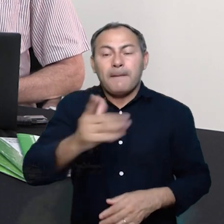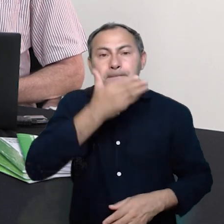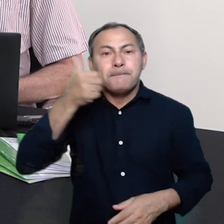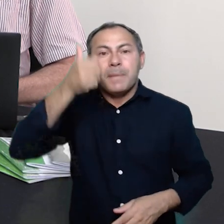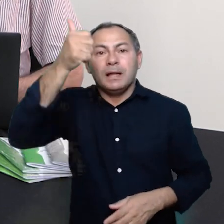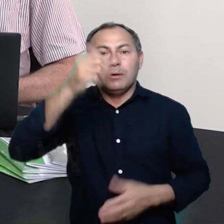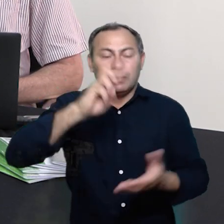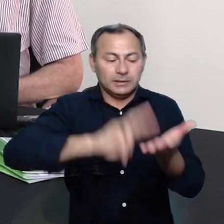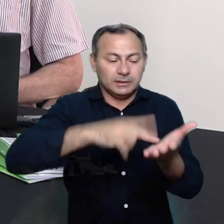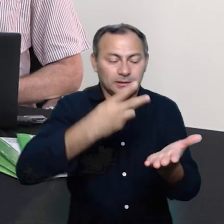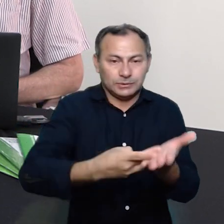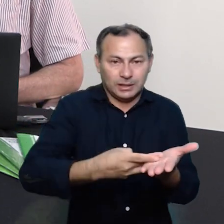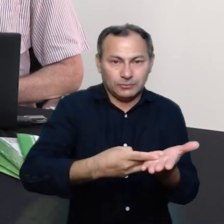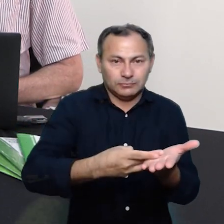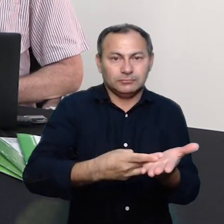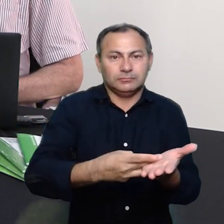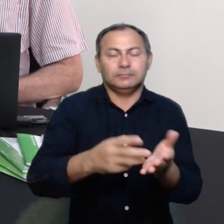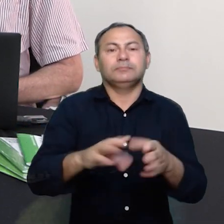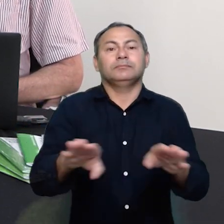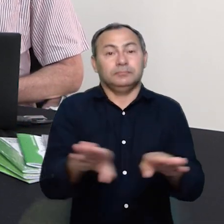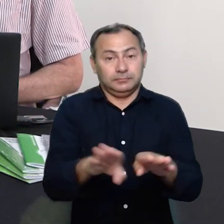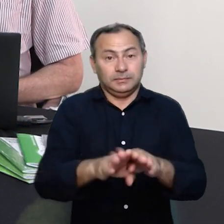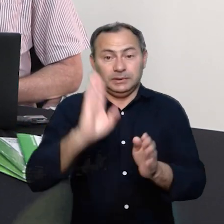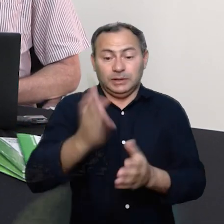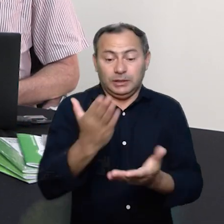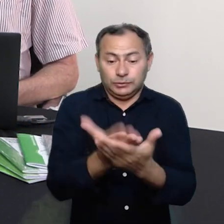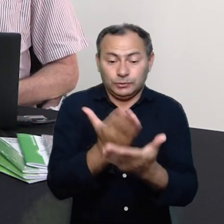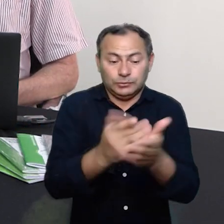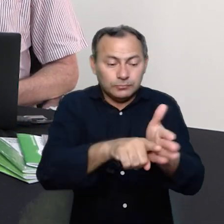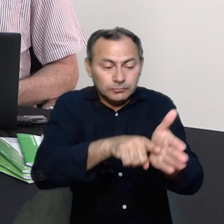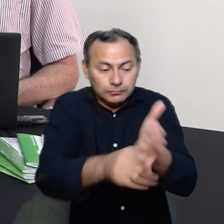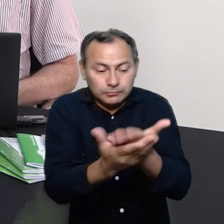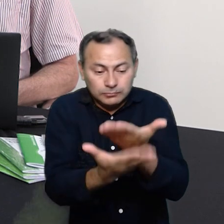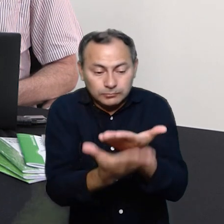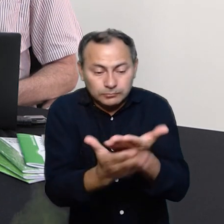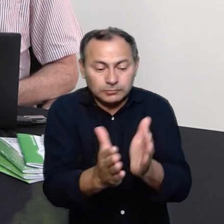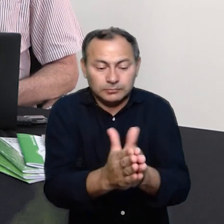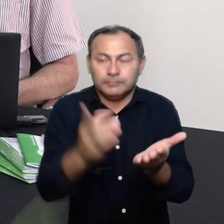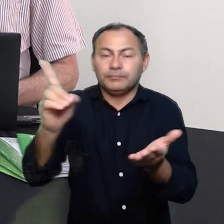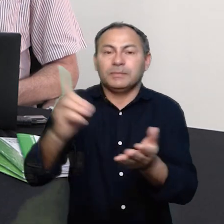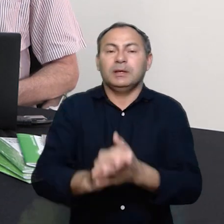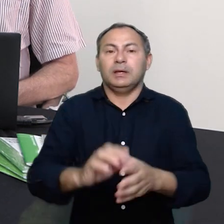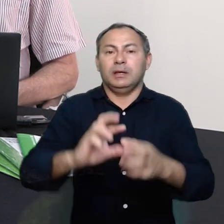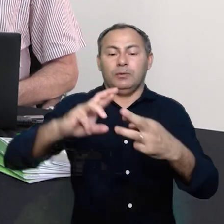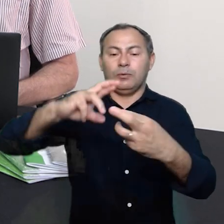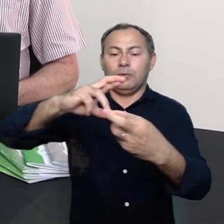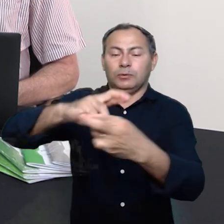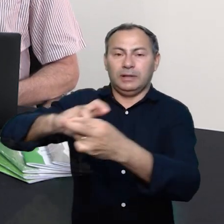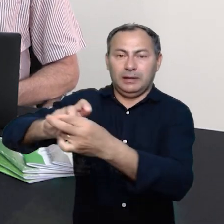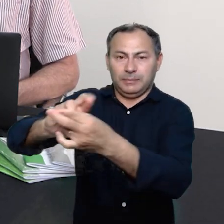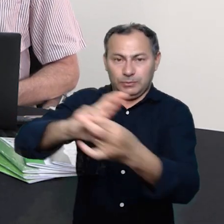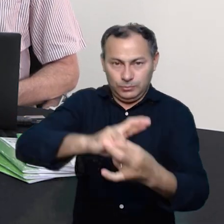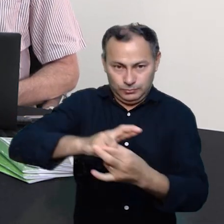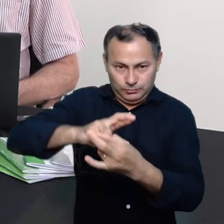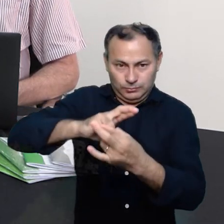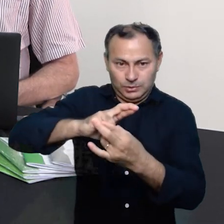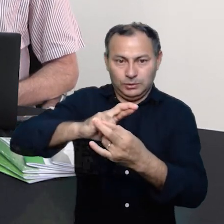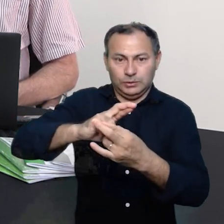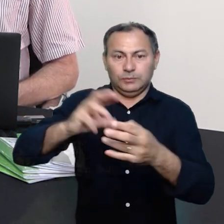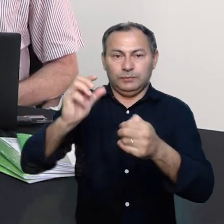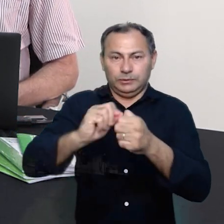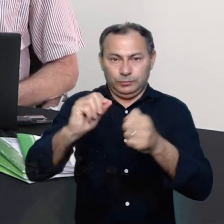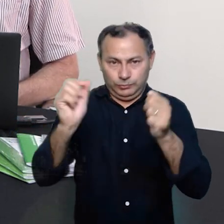melhores traduções, e também já estudos bíblicos ecumênicos que eram feitos juntos. A partir disso também,